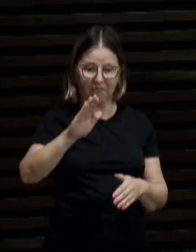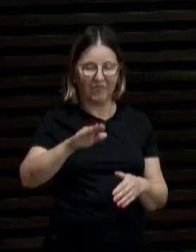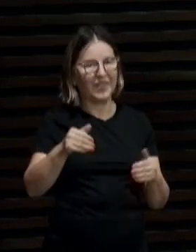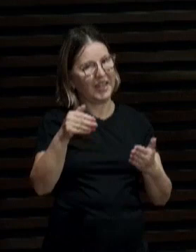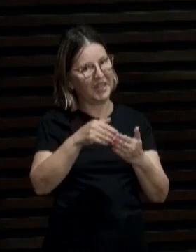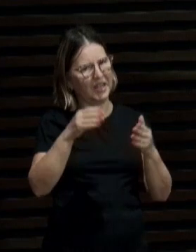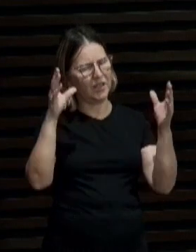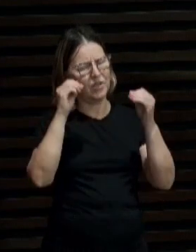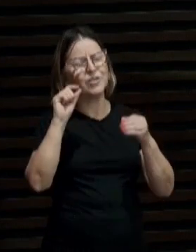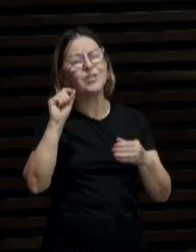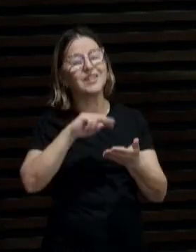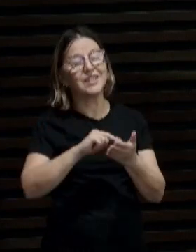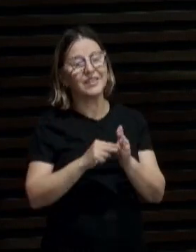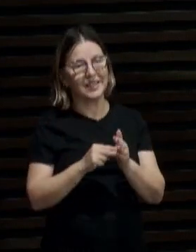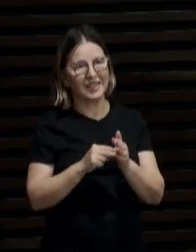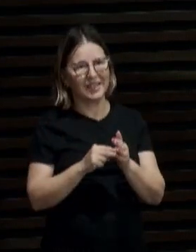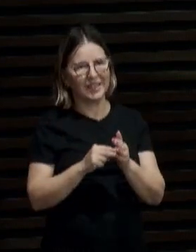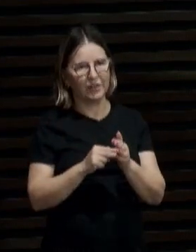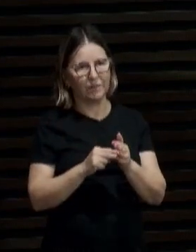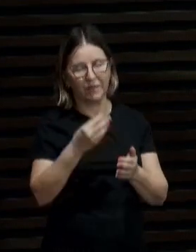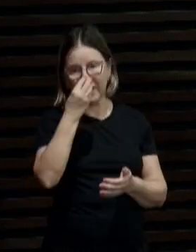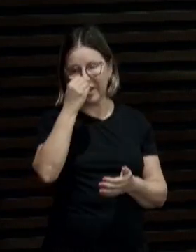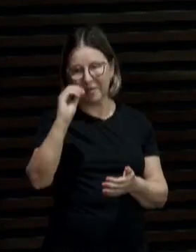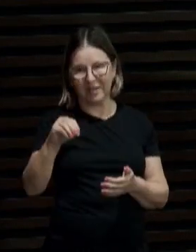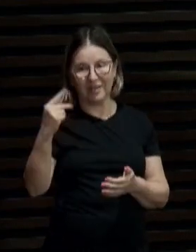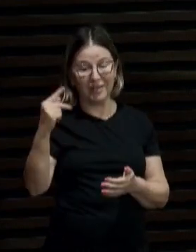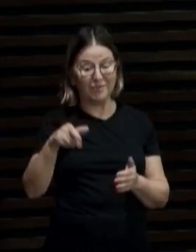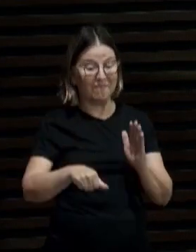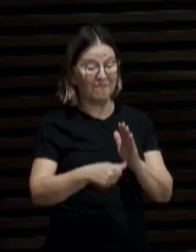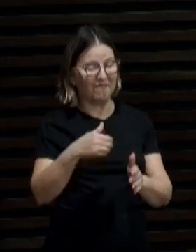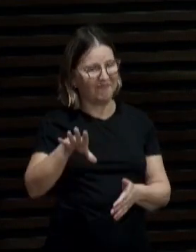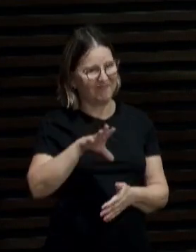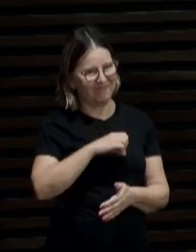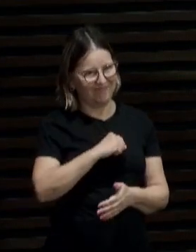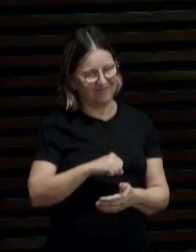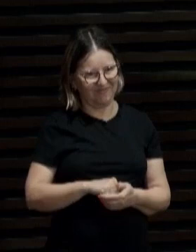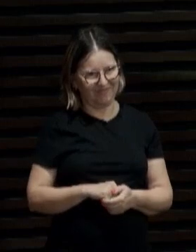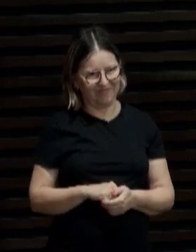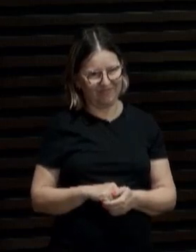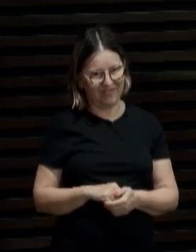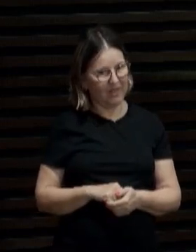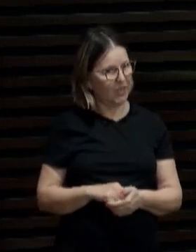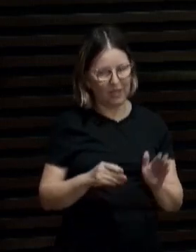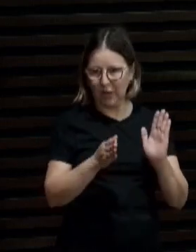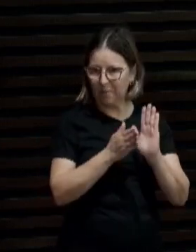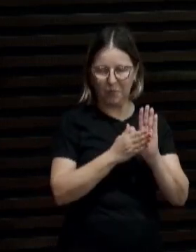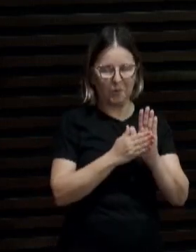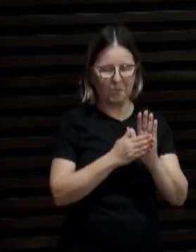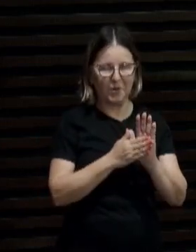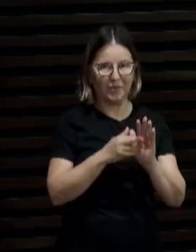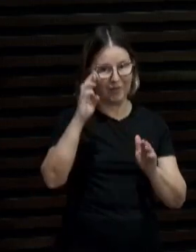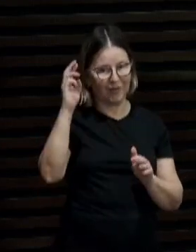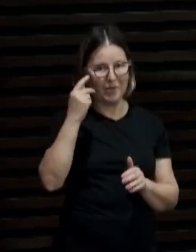O que significa isso? Abandonaste o teu primeiro amor. Não é o propósito do Senhor para a minha